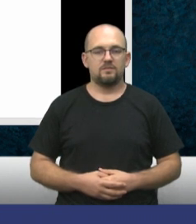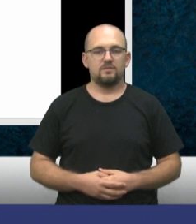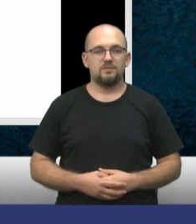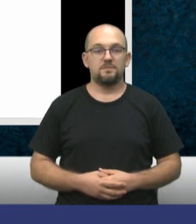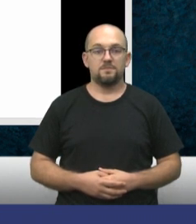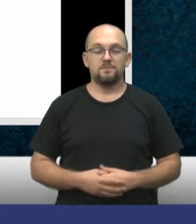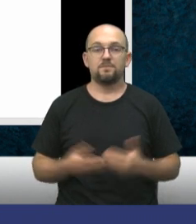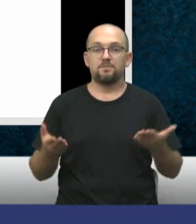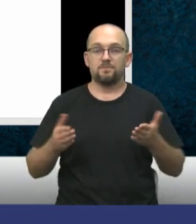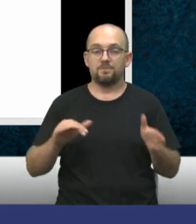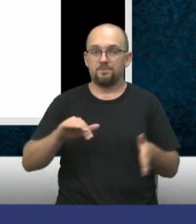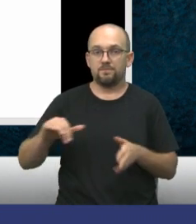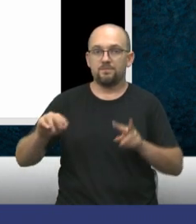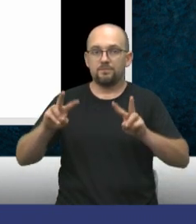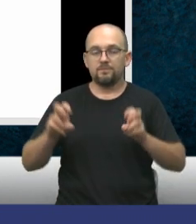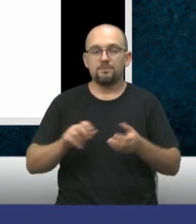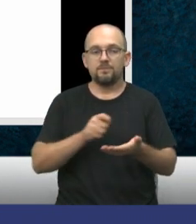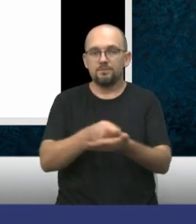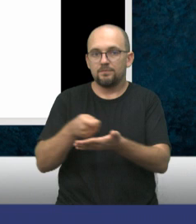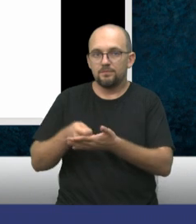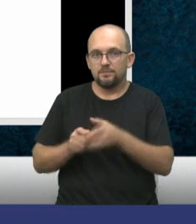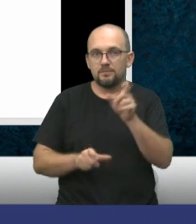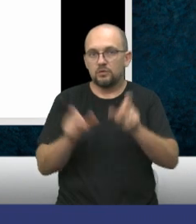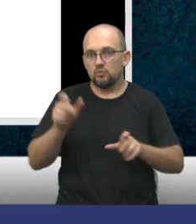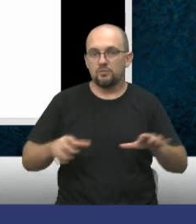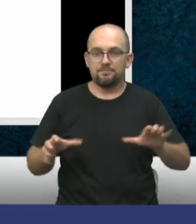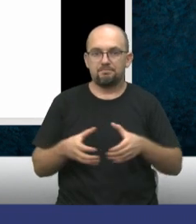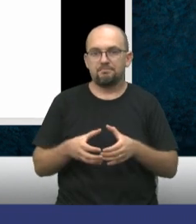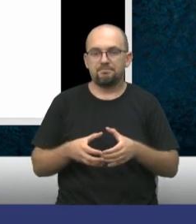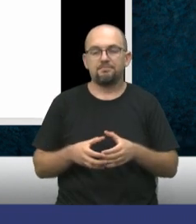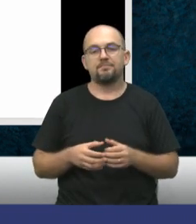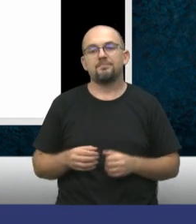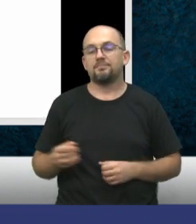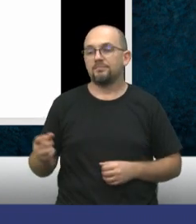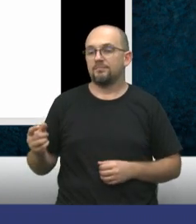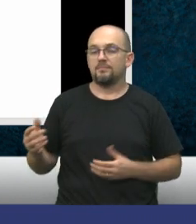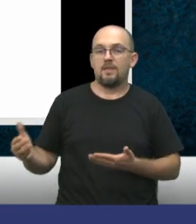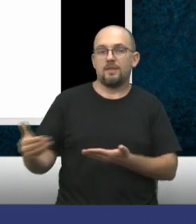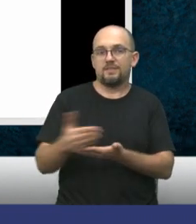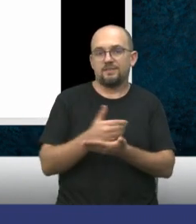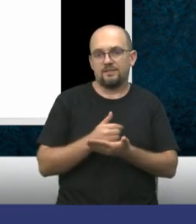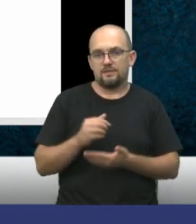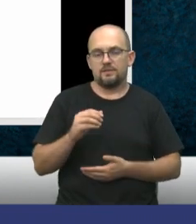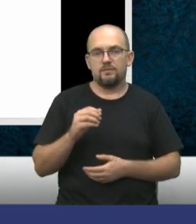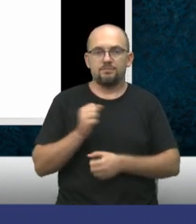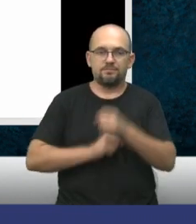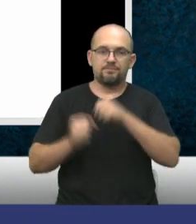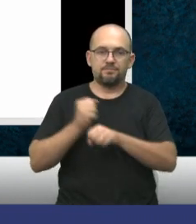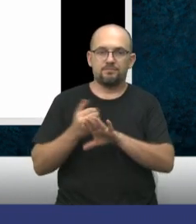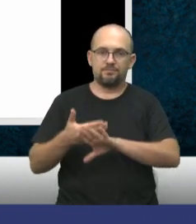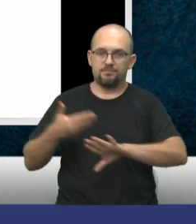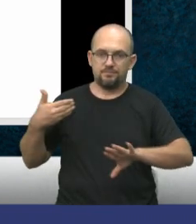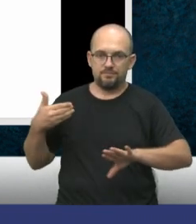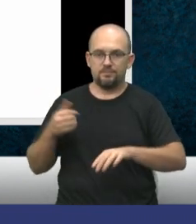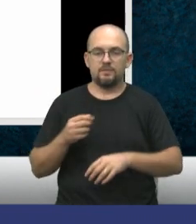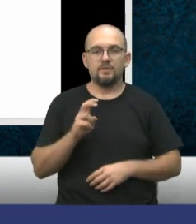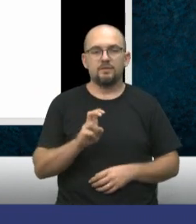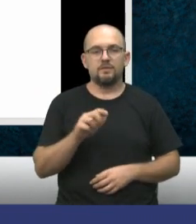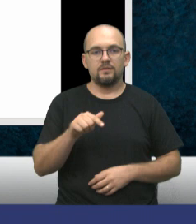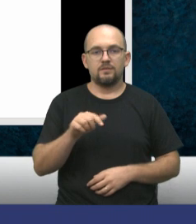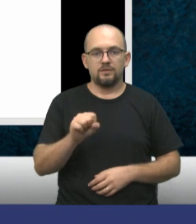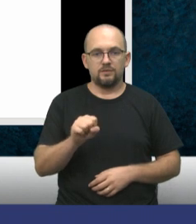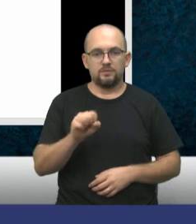Com relação às despesas de pessoal, a receita corrente líquida no exercício anterior era de R$